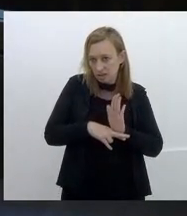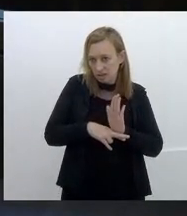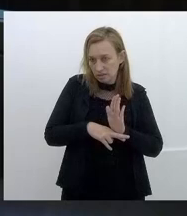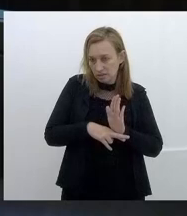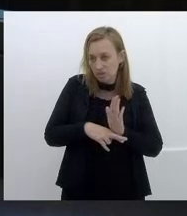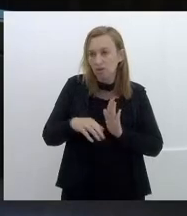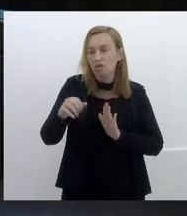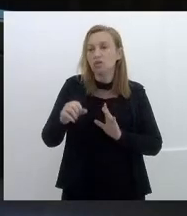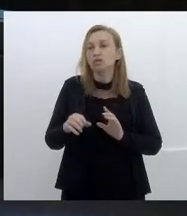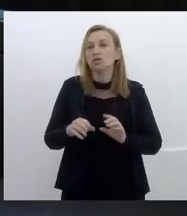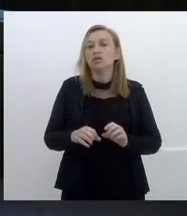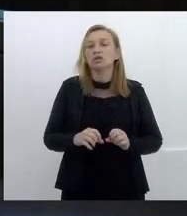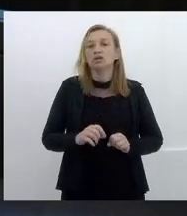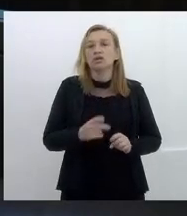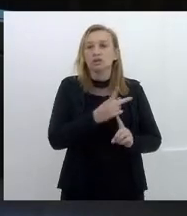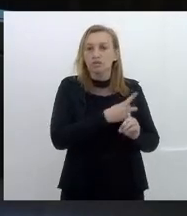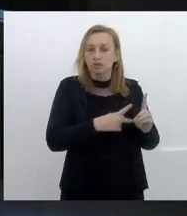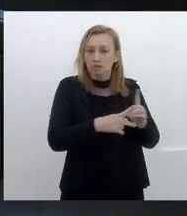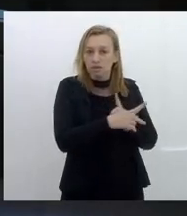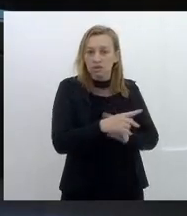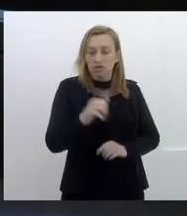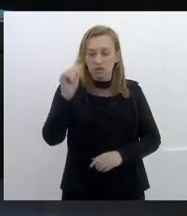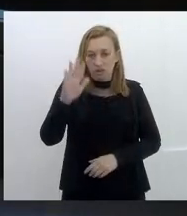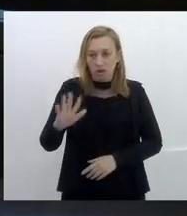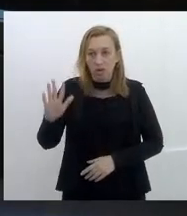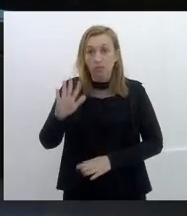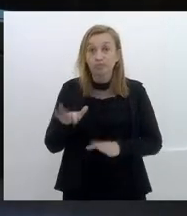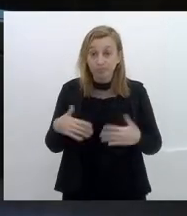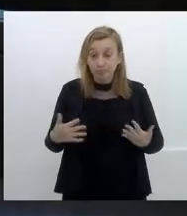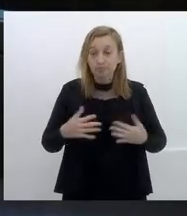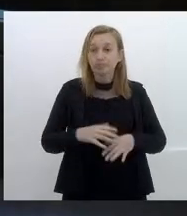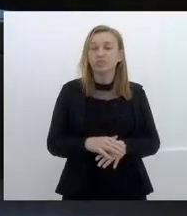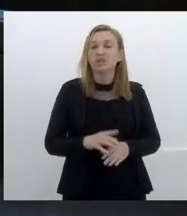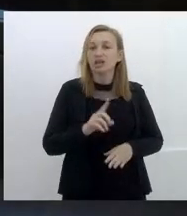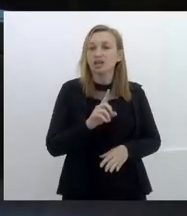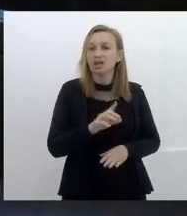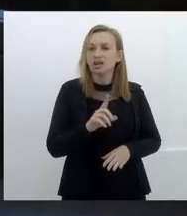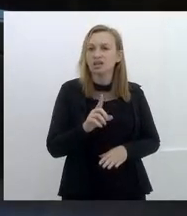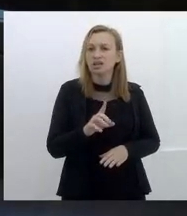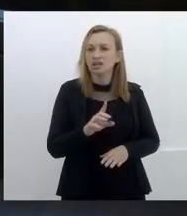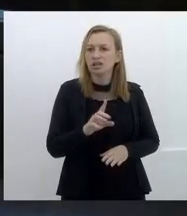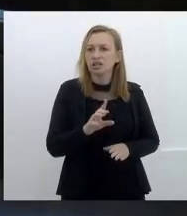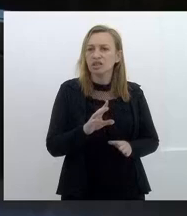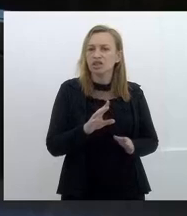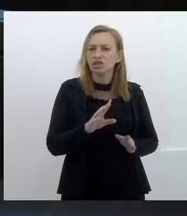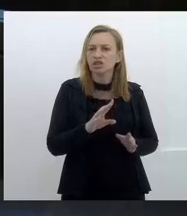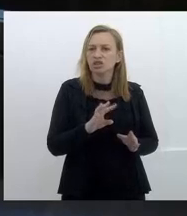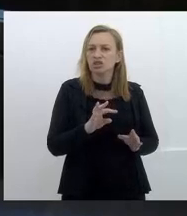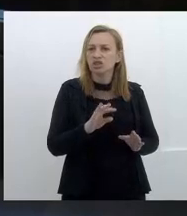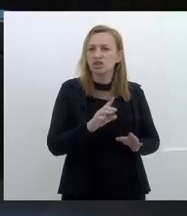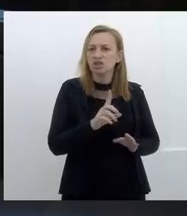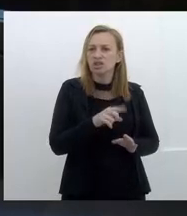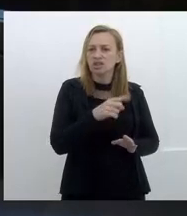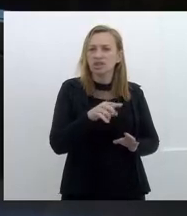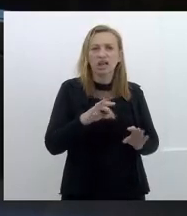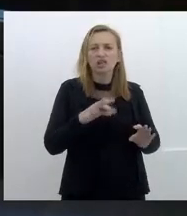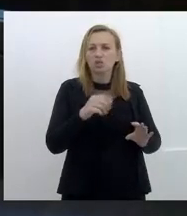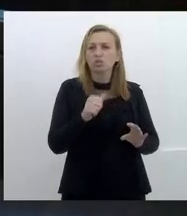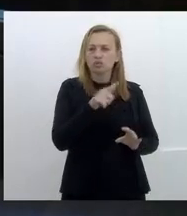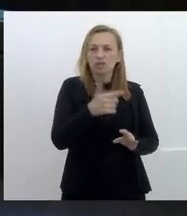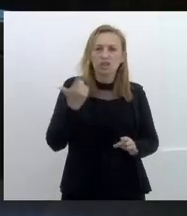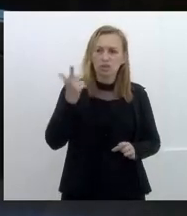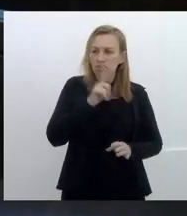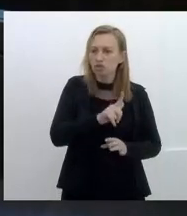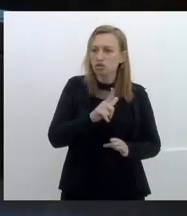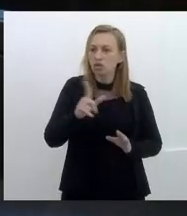regime Geral de previdência ou seja eliminar tudo aquilo que você já conquistou e voltar para